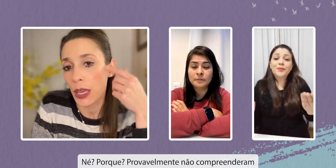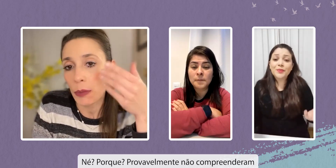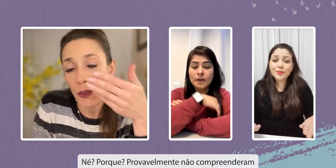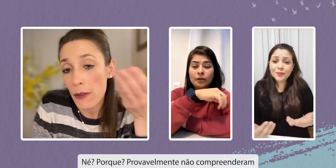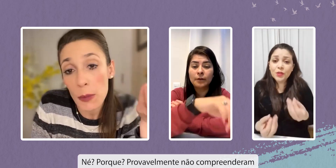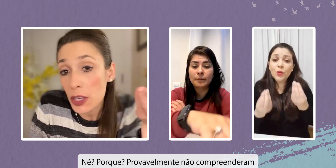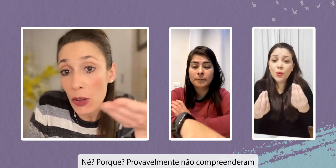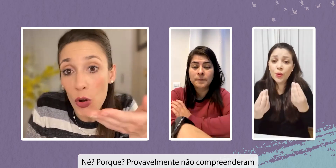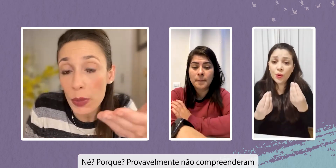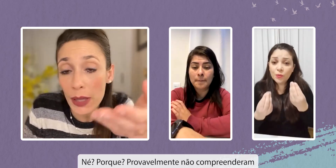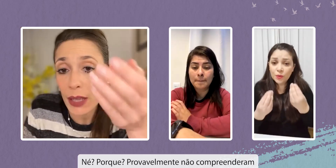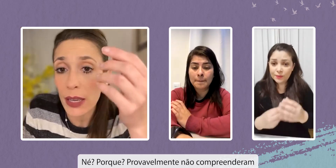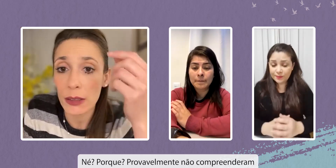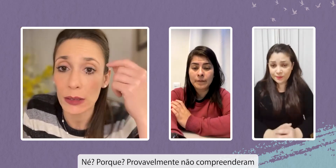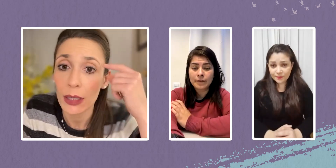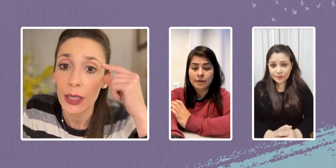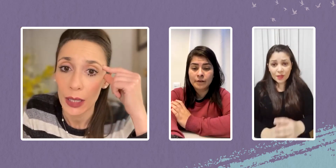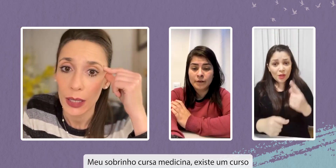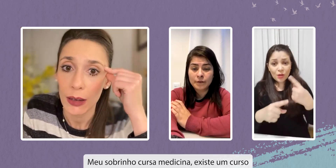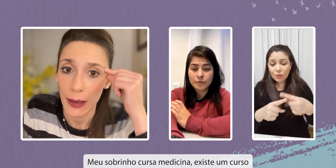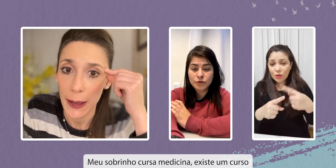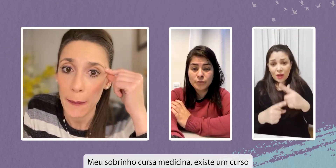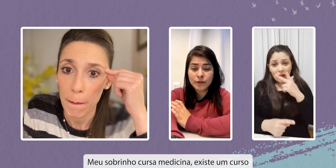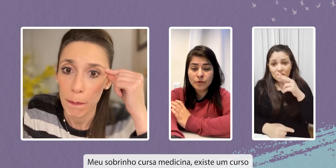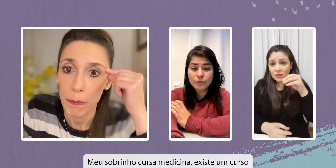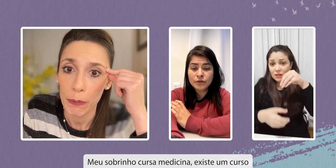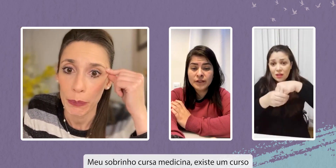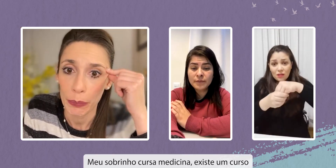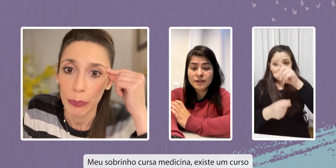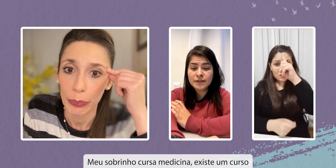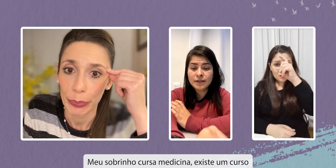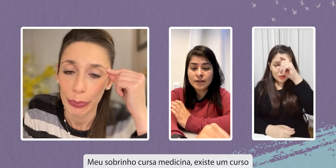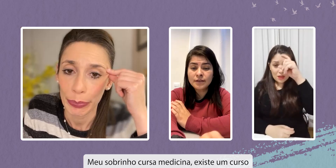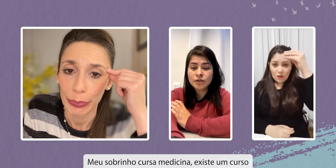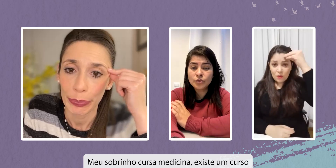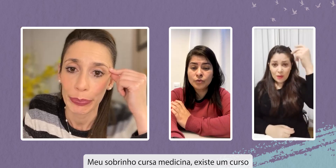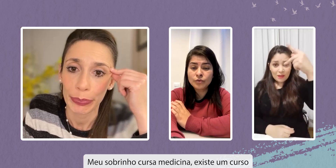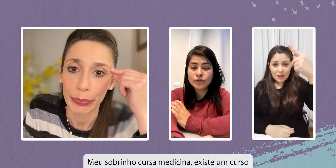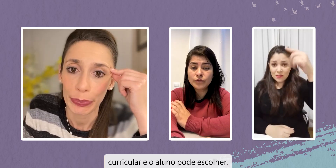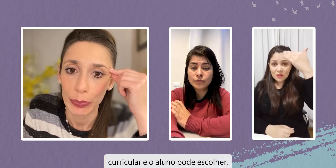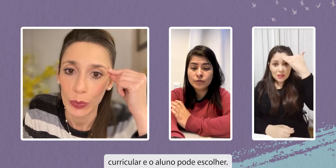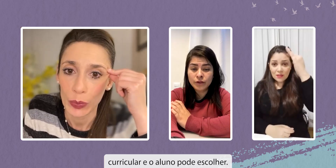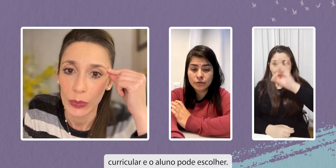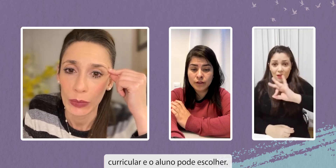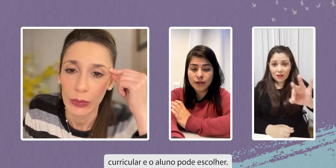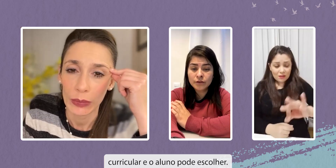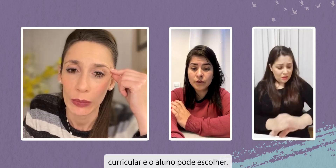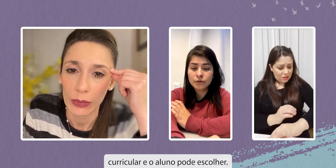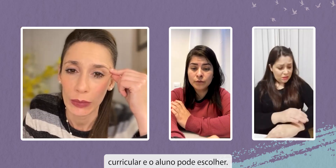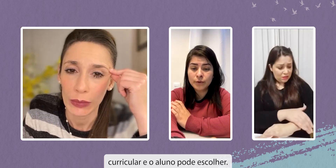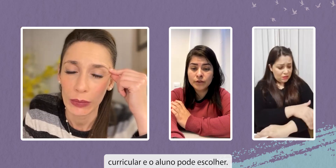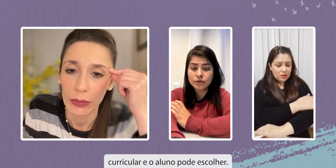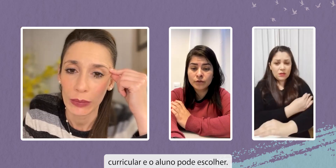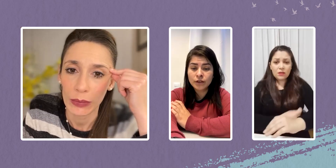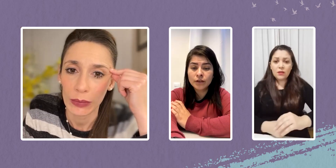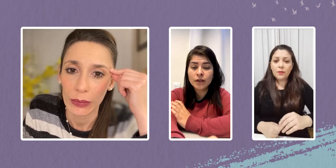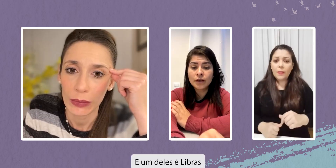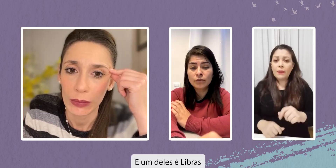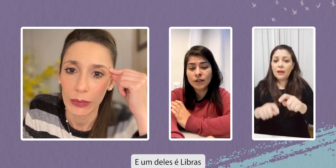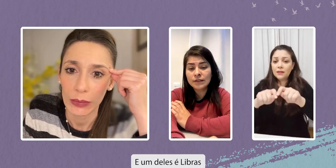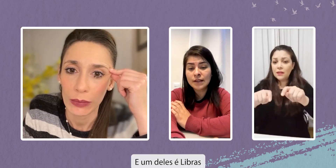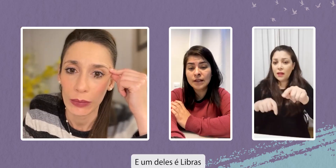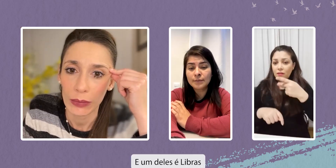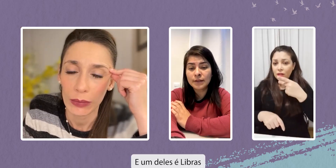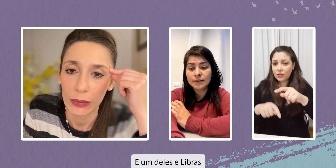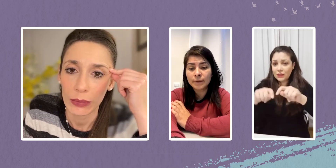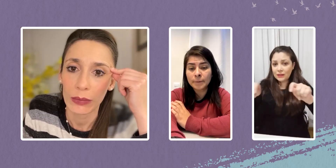Por uhum. quê? Provavelmente não compreenderam, não Meu é? sobrinho da medicina, existe um curso curricular e o aluno pode escolher, e